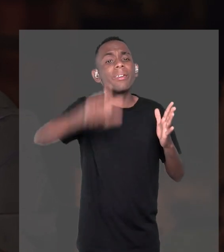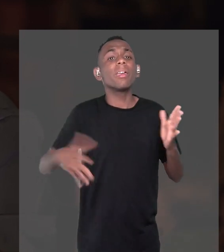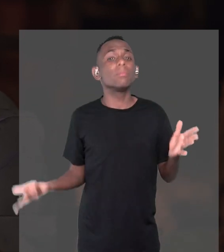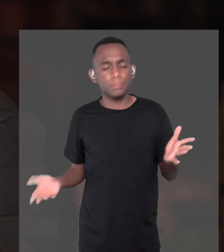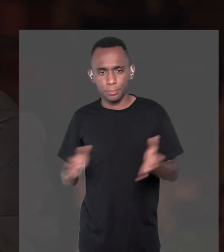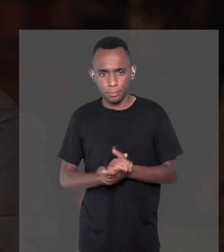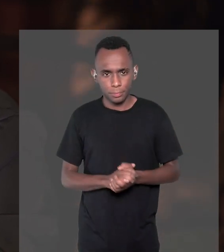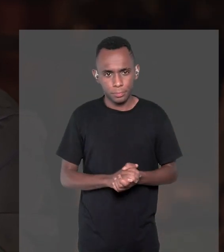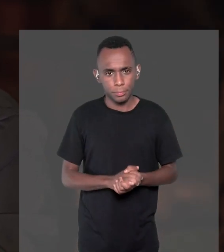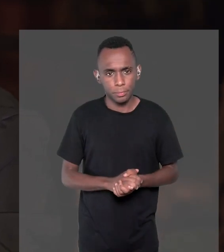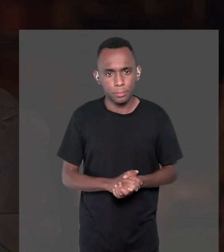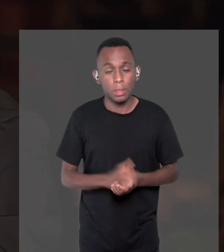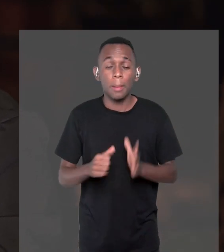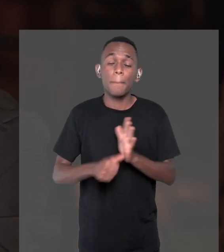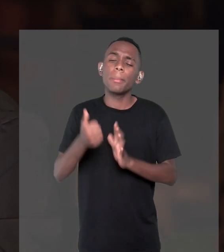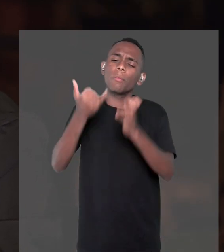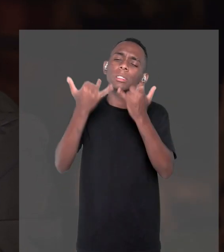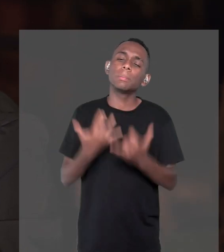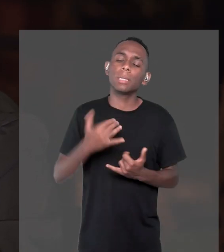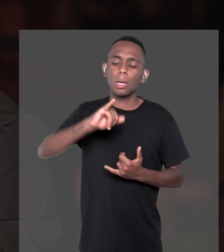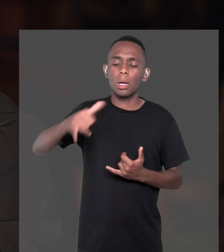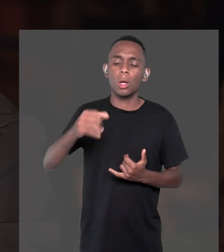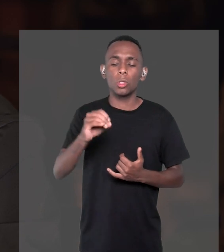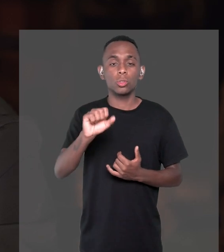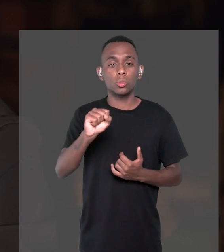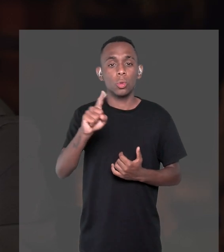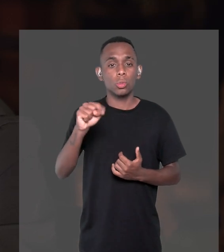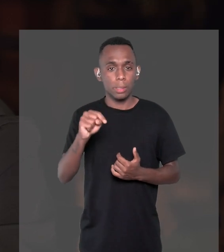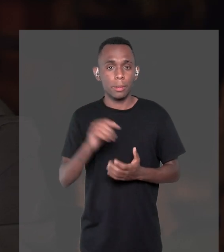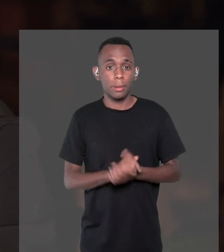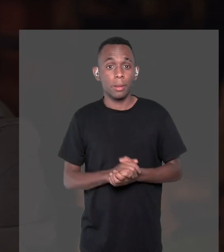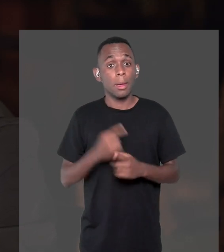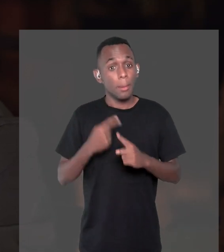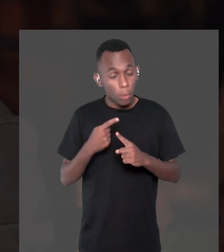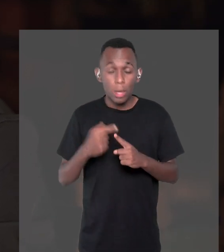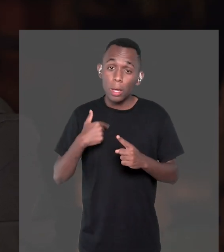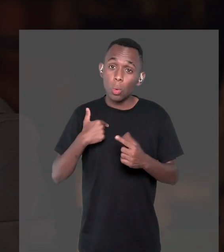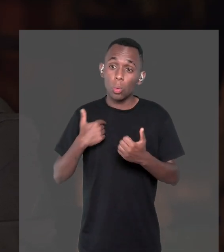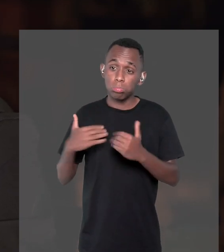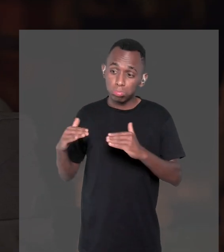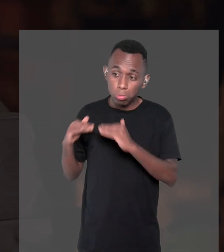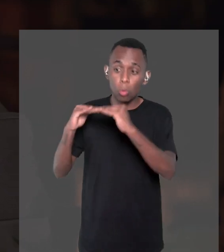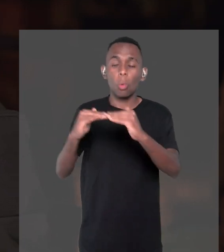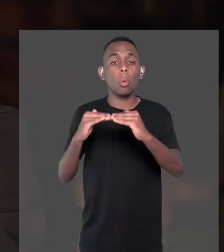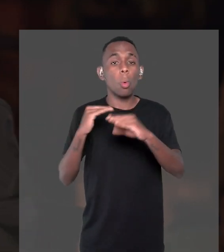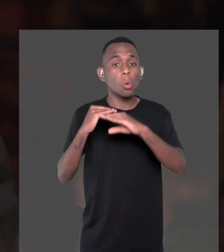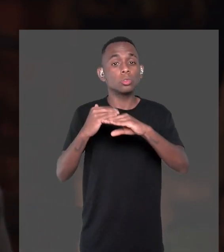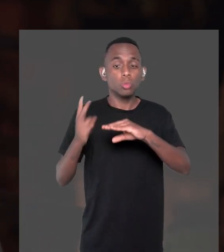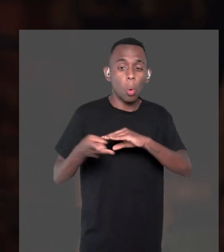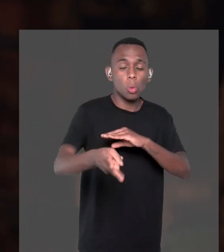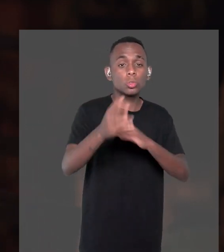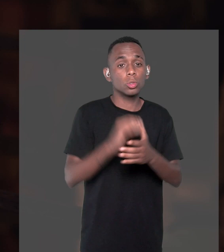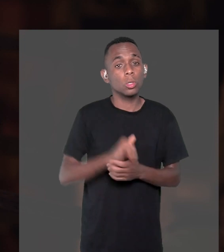quero te perguntar o seguinte: como anda o público para esta revista? Porque ela é muito